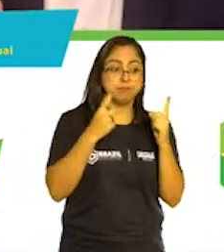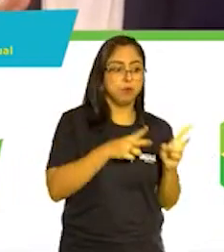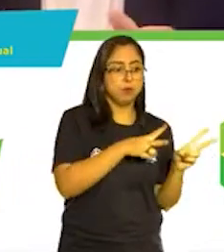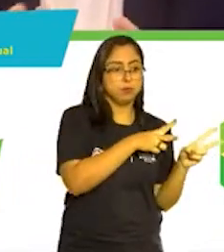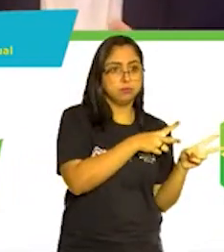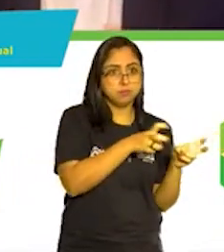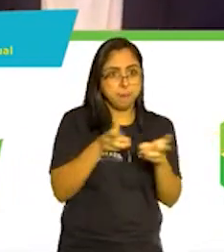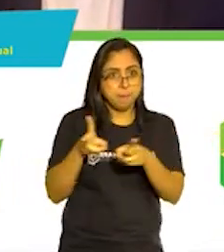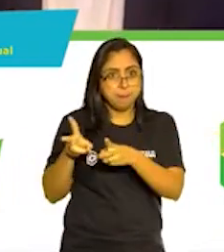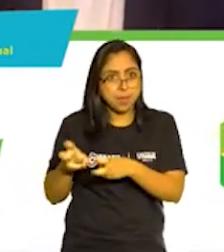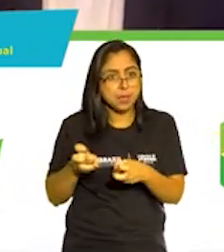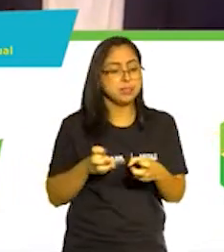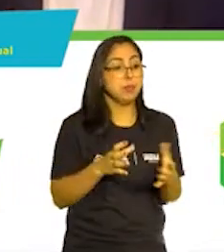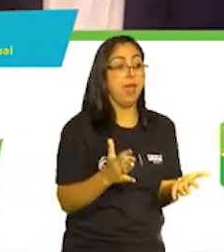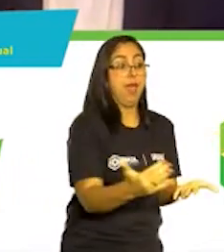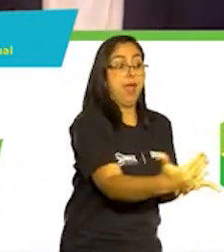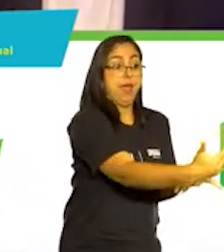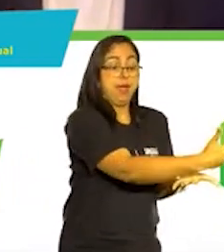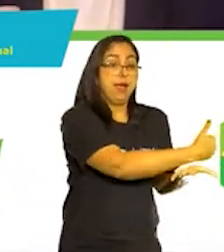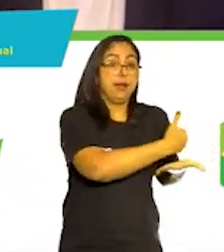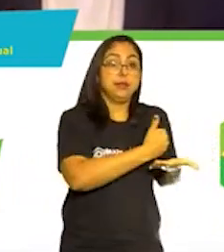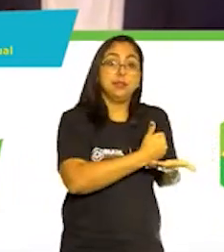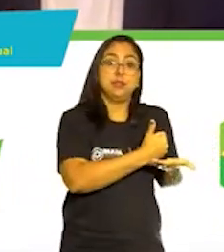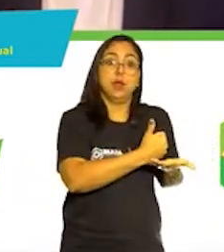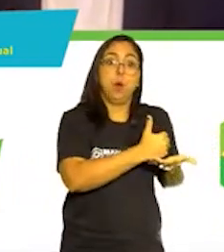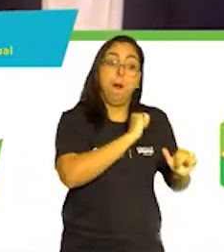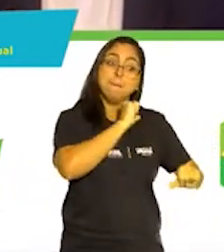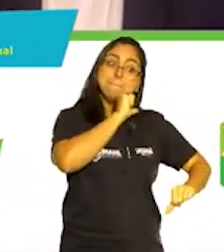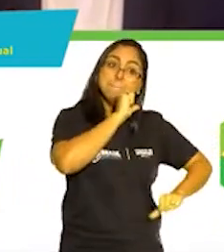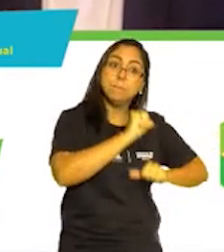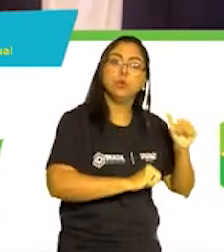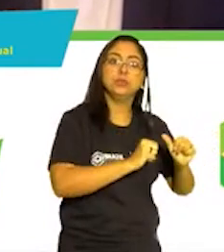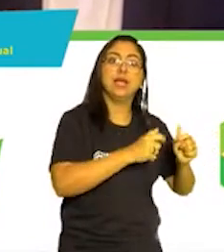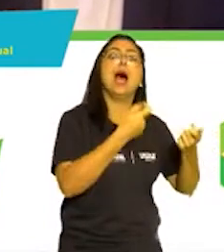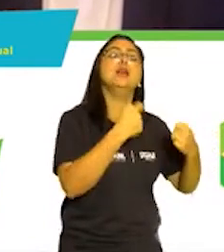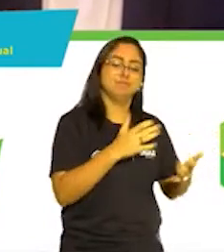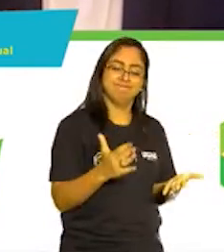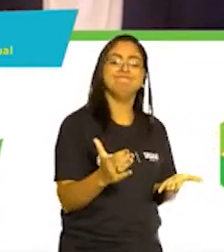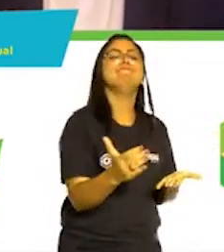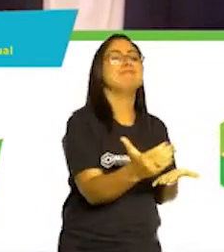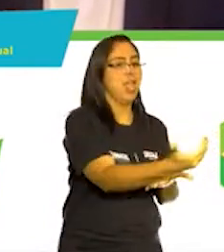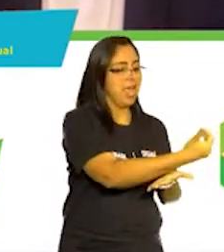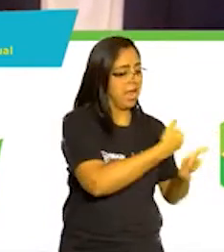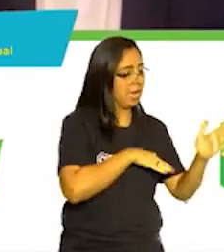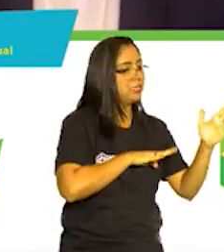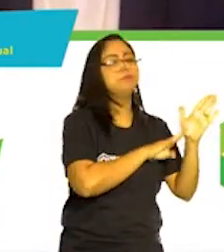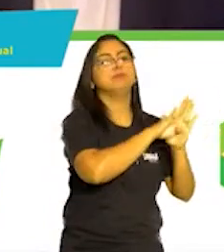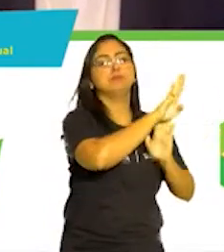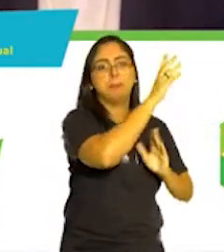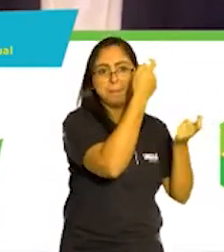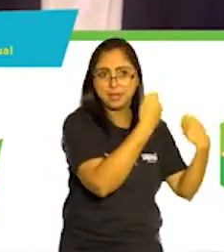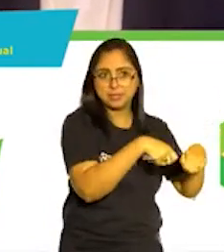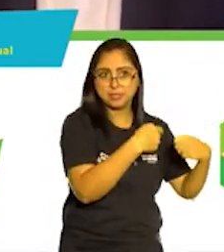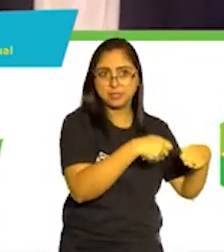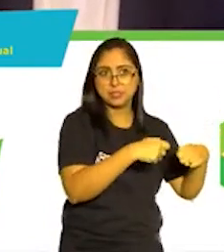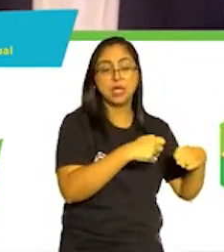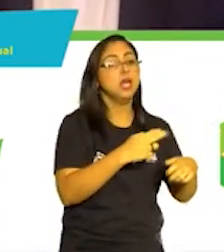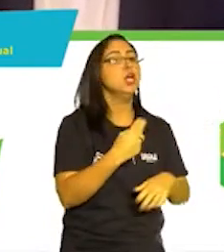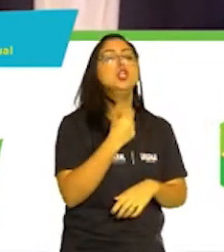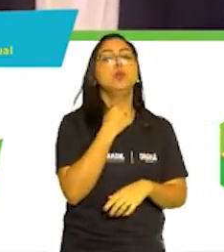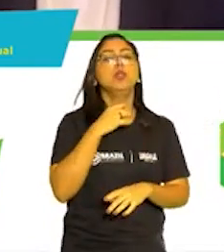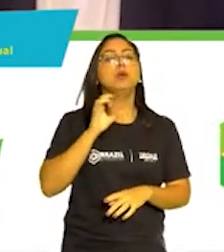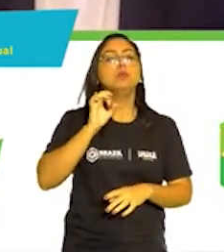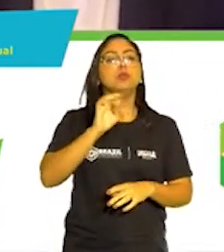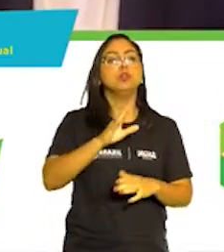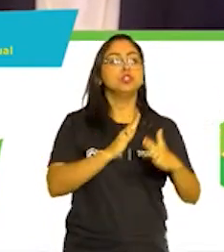enfim, mudando o mix de arrecadação, a gente vai precisar ganhar arrecadação. Como eu falei, só cumprir teto de gasto não vai mais fazer o